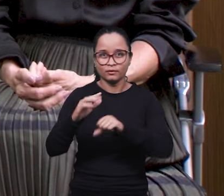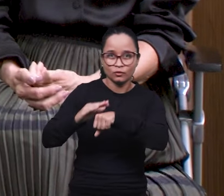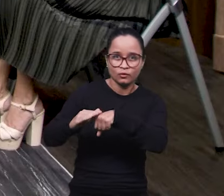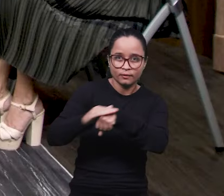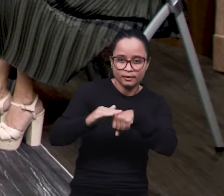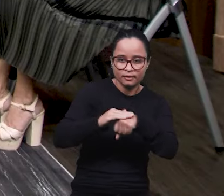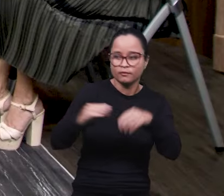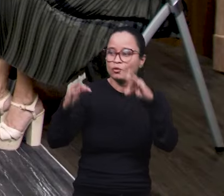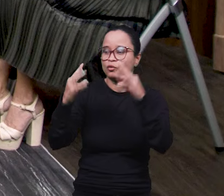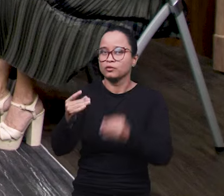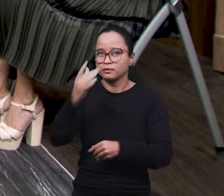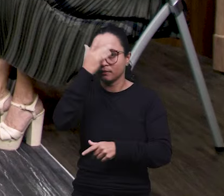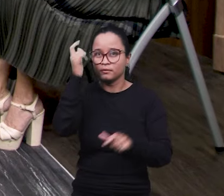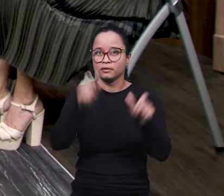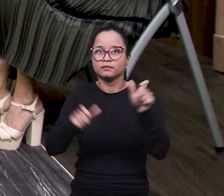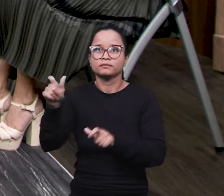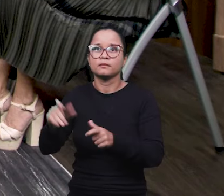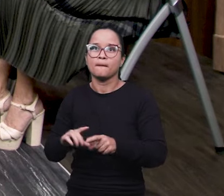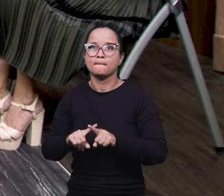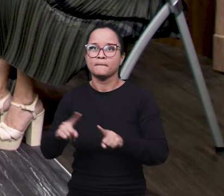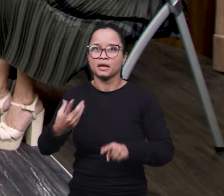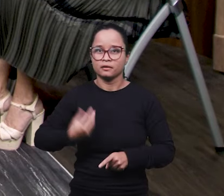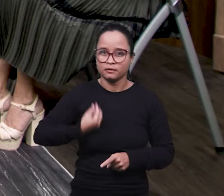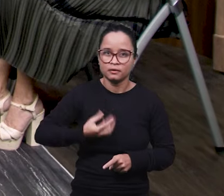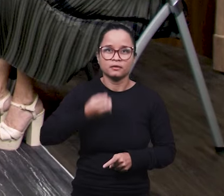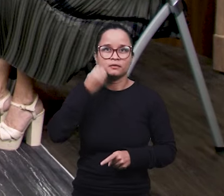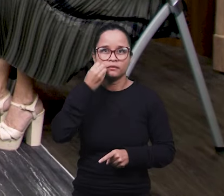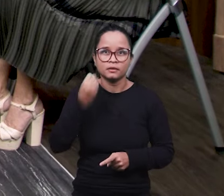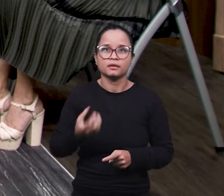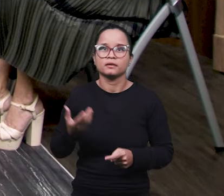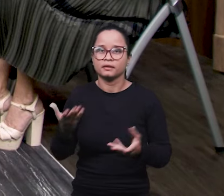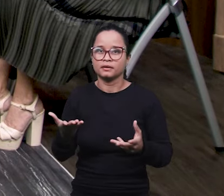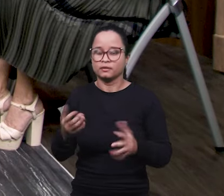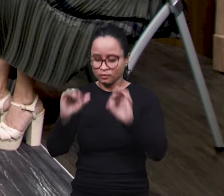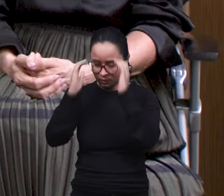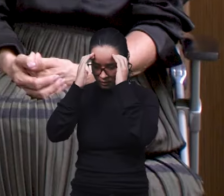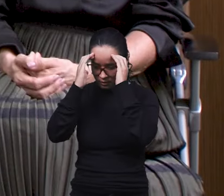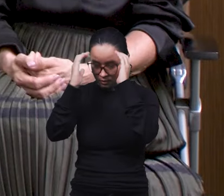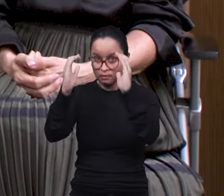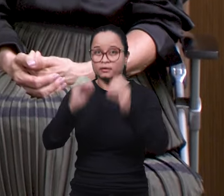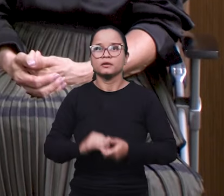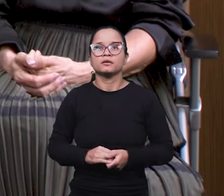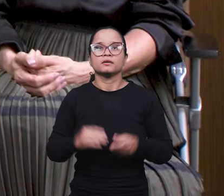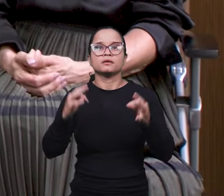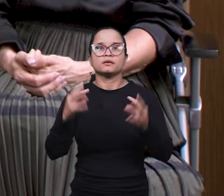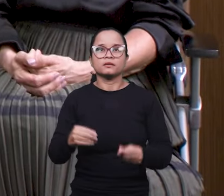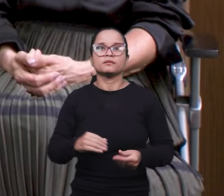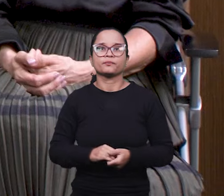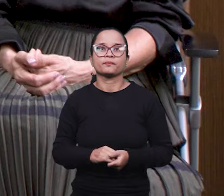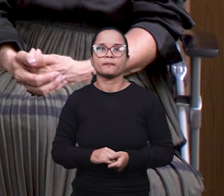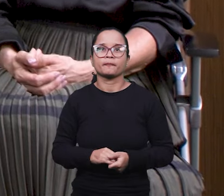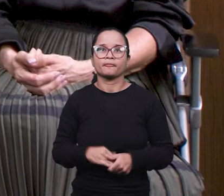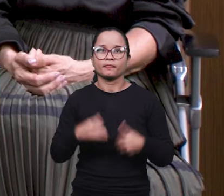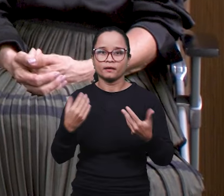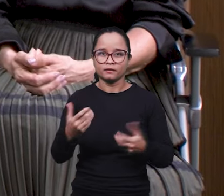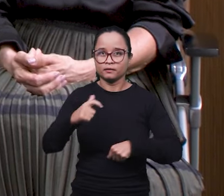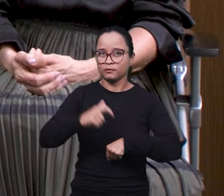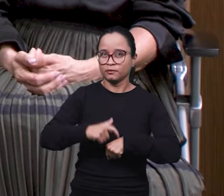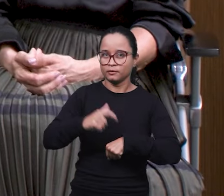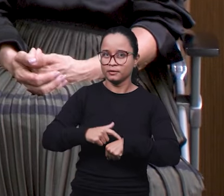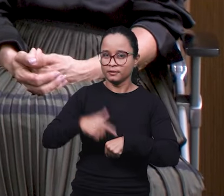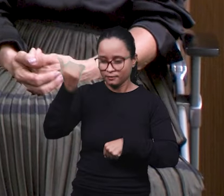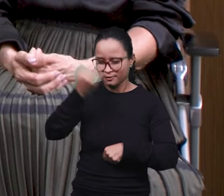pessoas um bom convívio né mas exatamente um bom convívio sempre pautado no respeito na tolerância com todo mundo e quando o momento o senhor toca